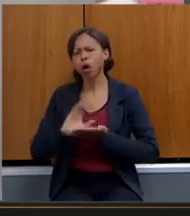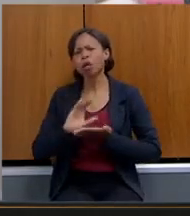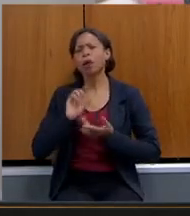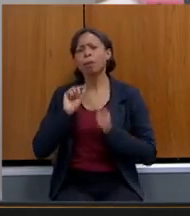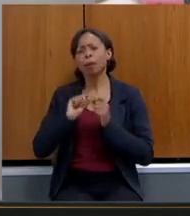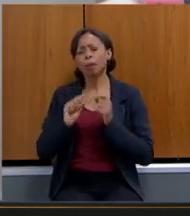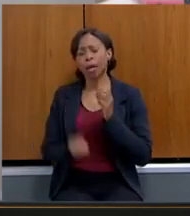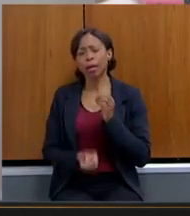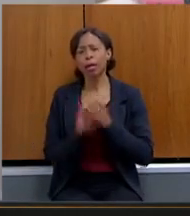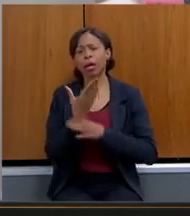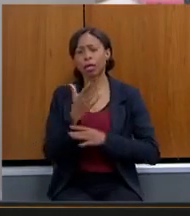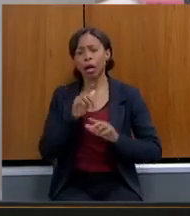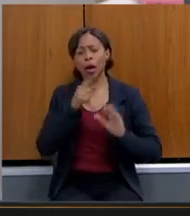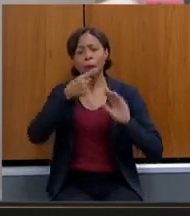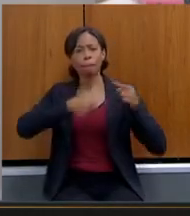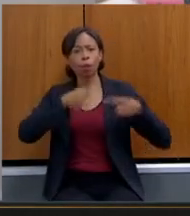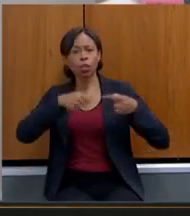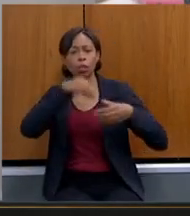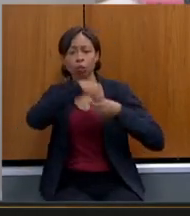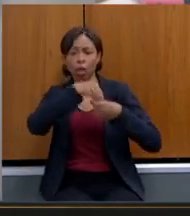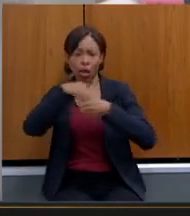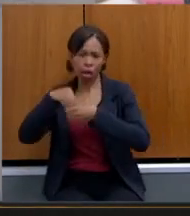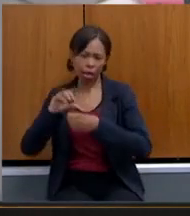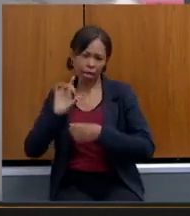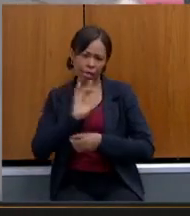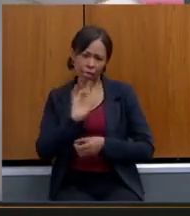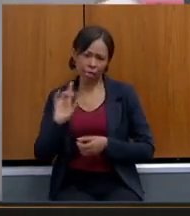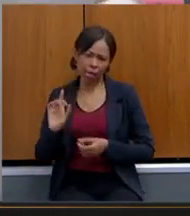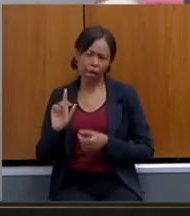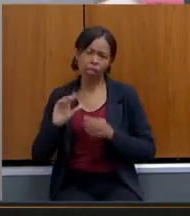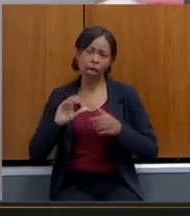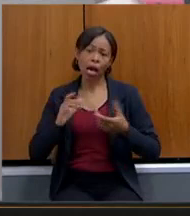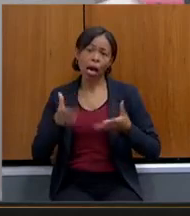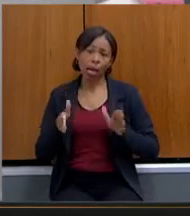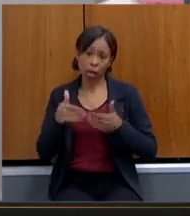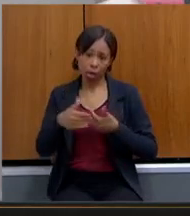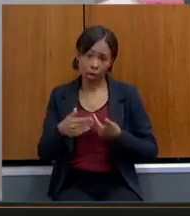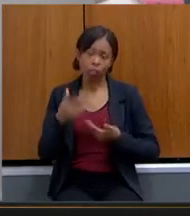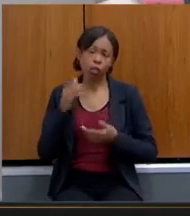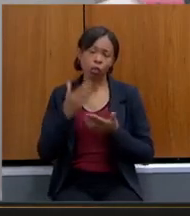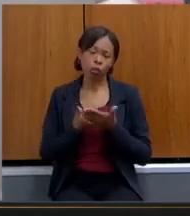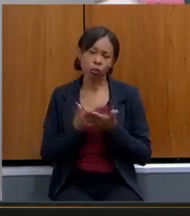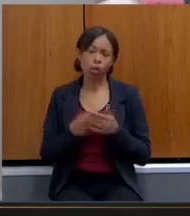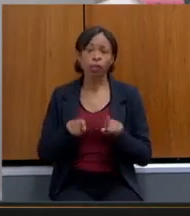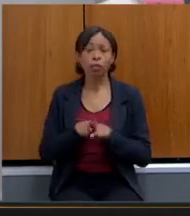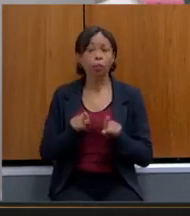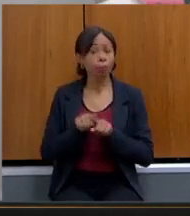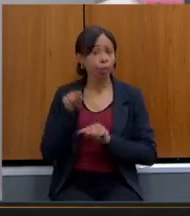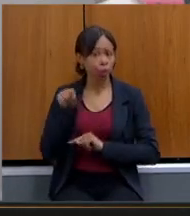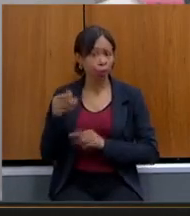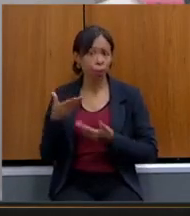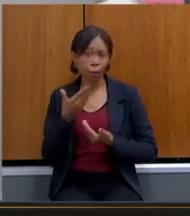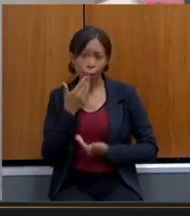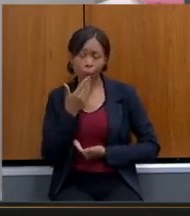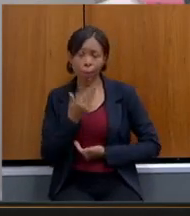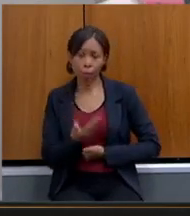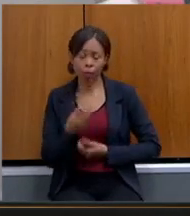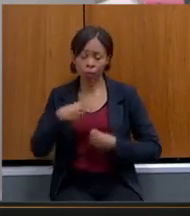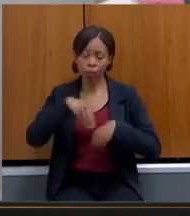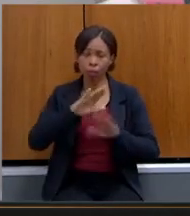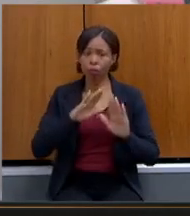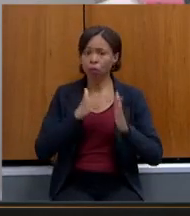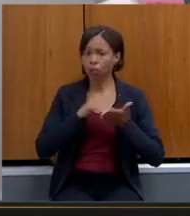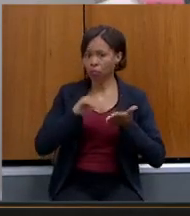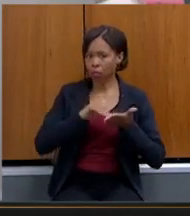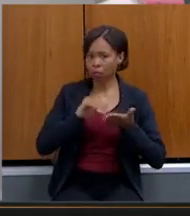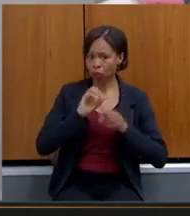execução da política em cada caixa escolar de autoria também do deputado André Quintão requer que seja encaminhada à Secretaria de Estado da Educação